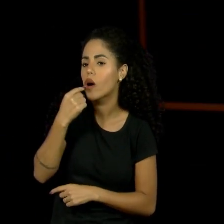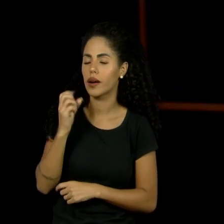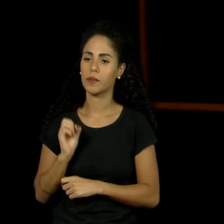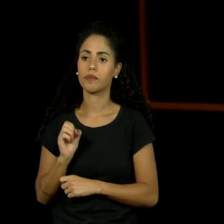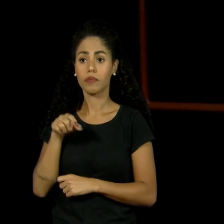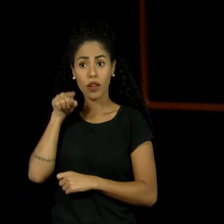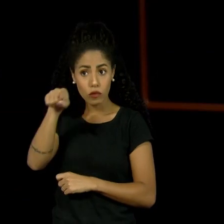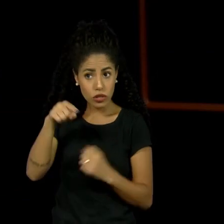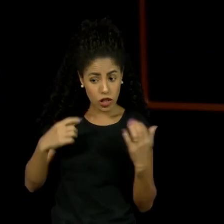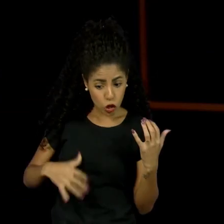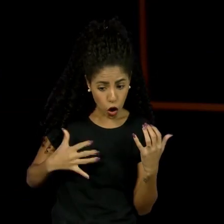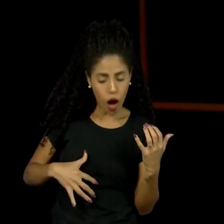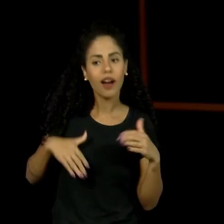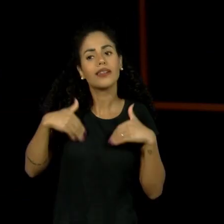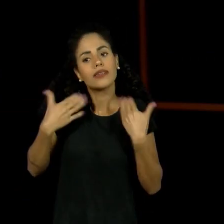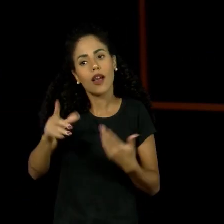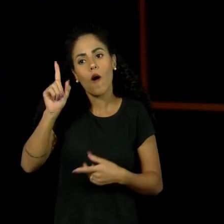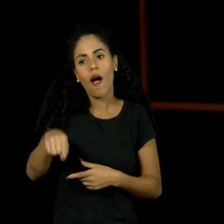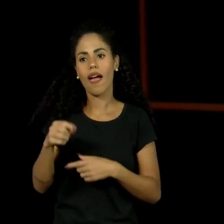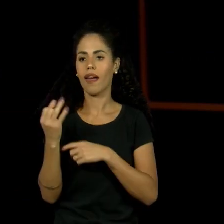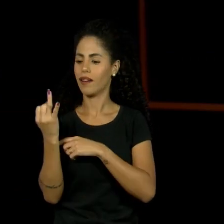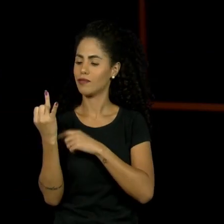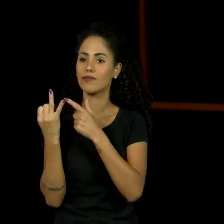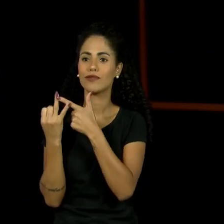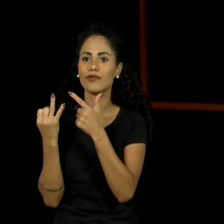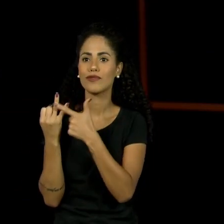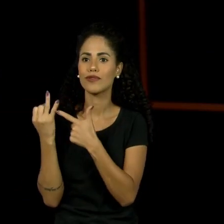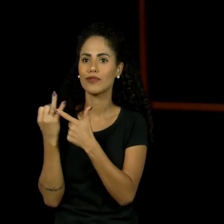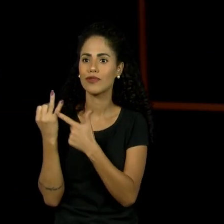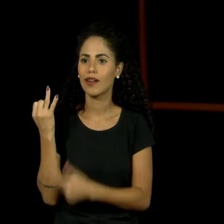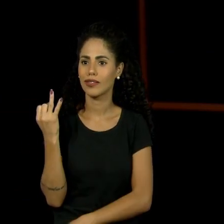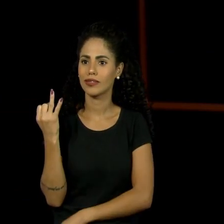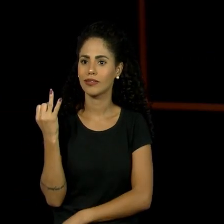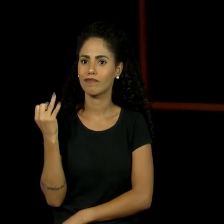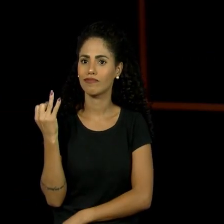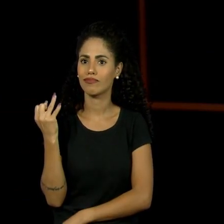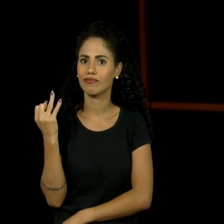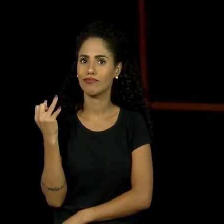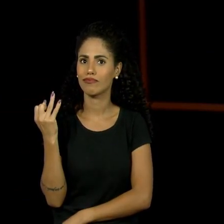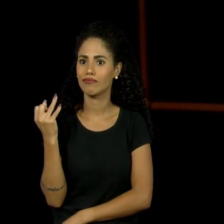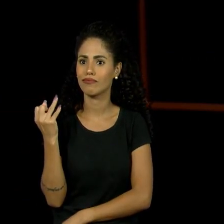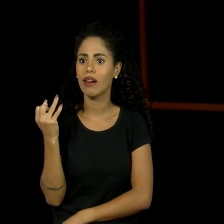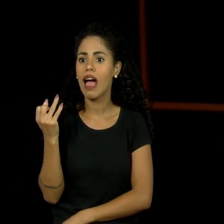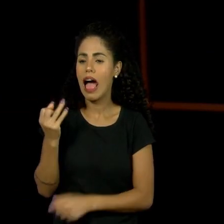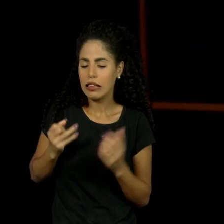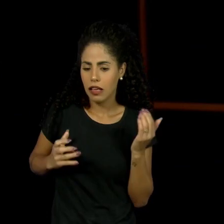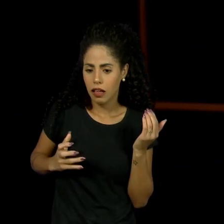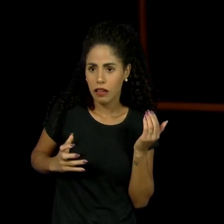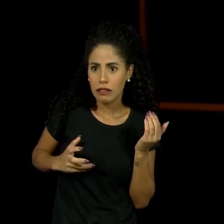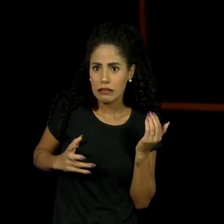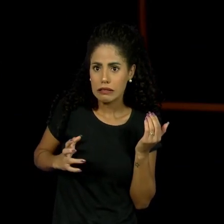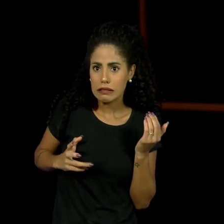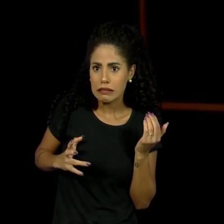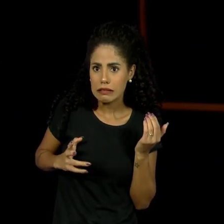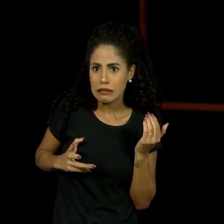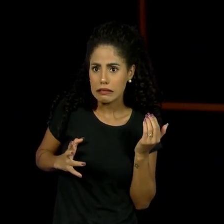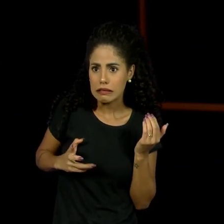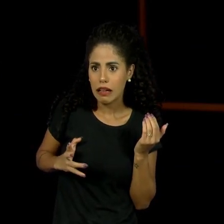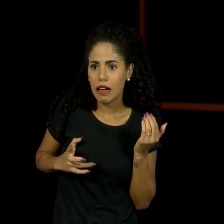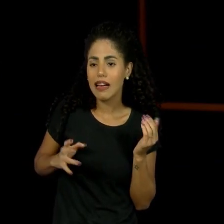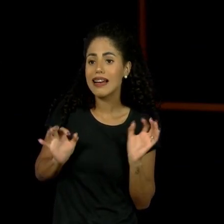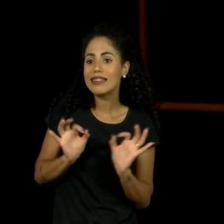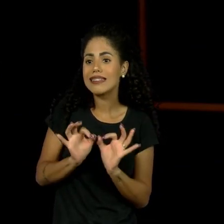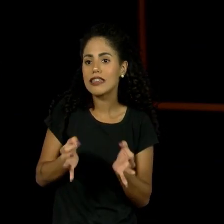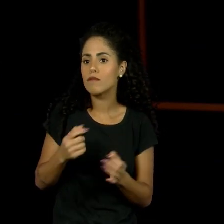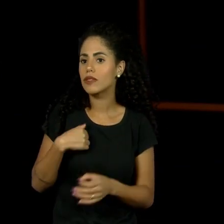seu caso, foram os dedos, né? Foram esses 2 dedos. E assim, essa coisa simples de fazer um dó e fazer um sol,